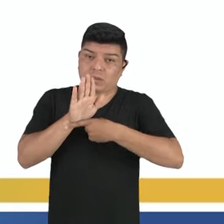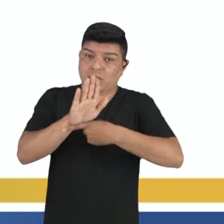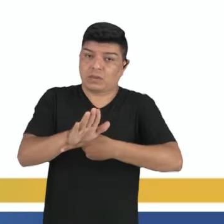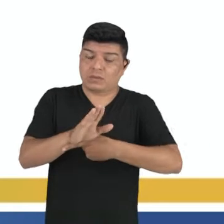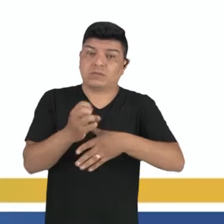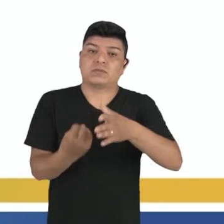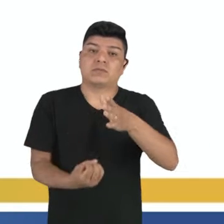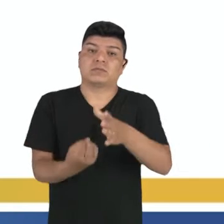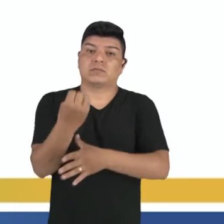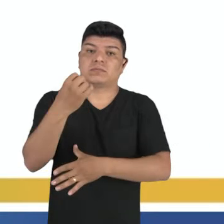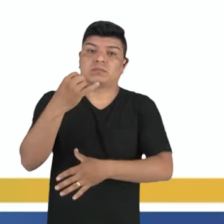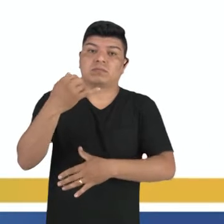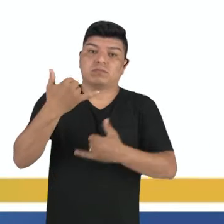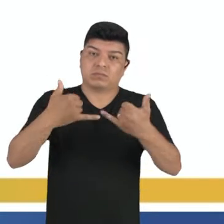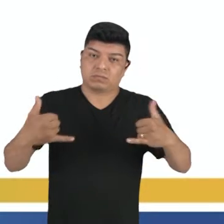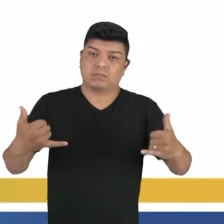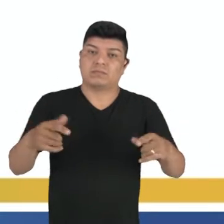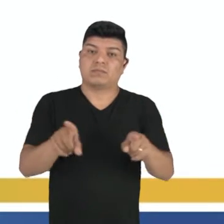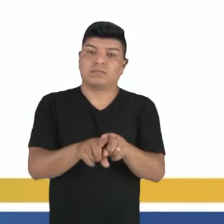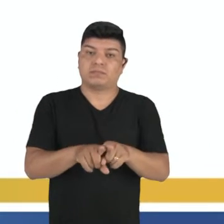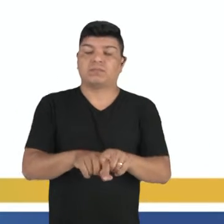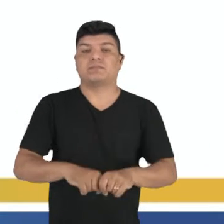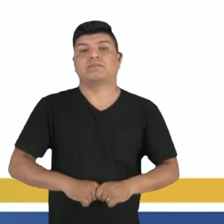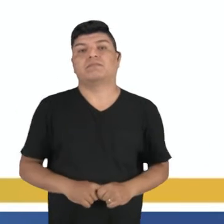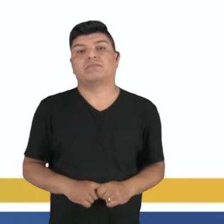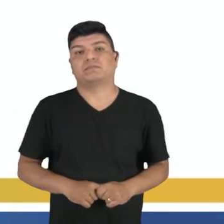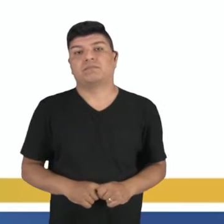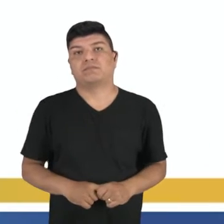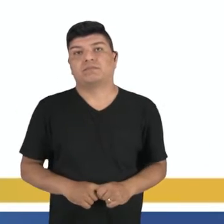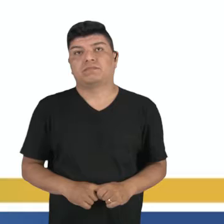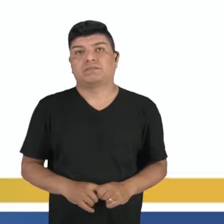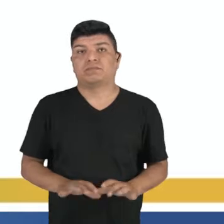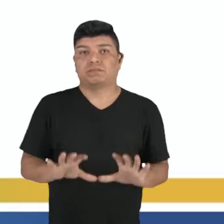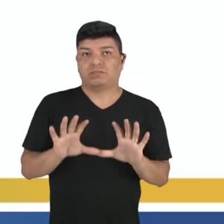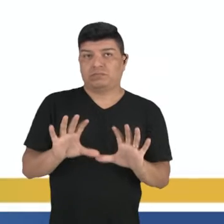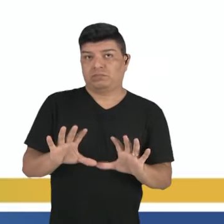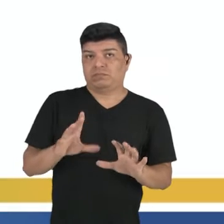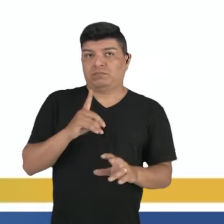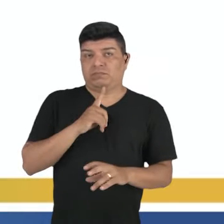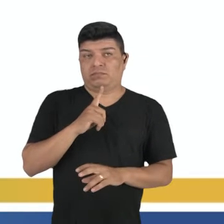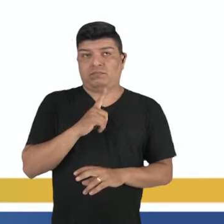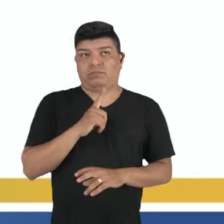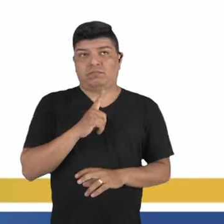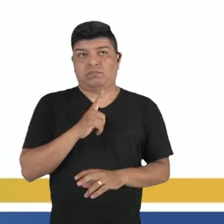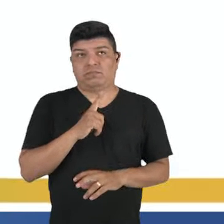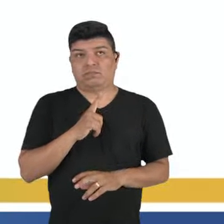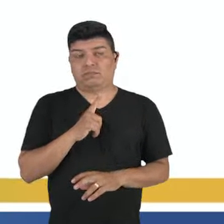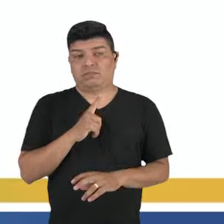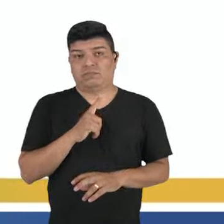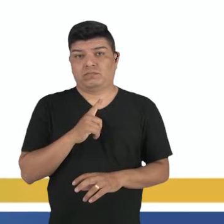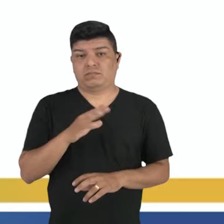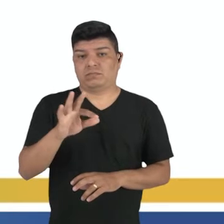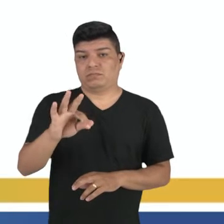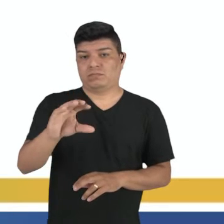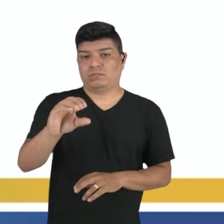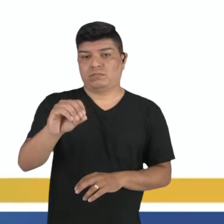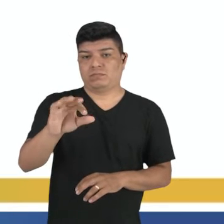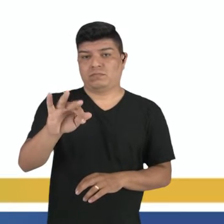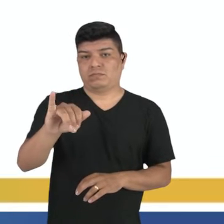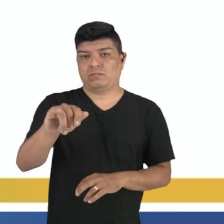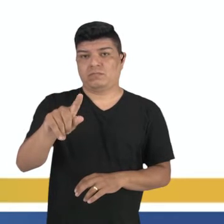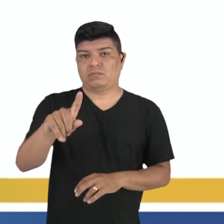de energia tá gente é e nessa fase ocorre a fosforilação